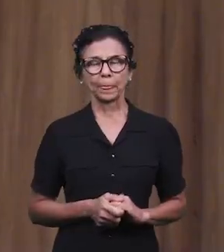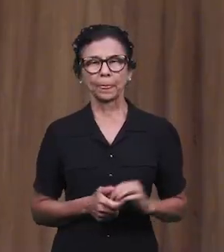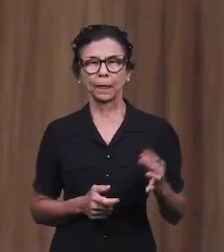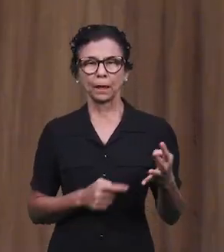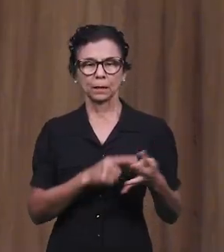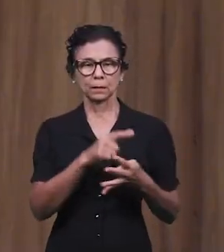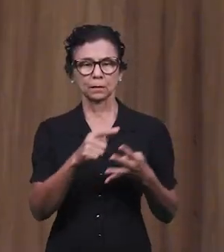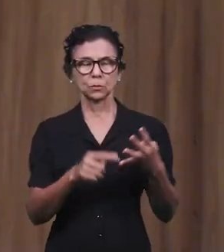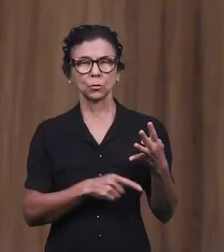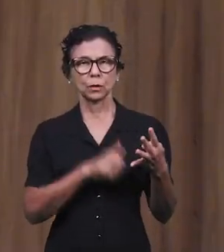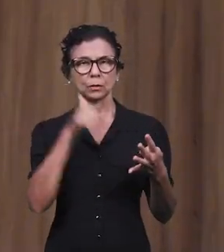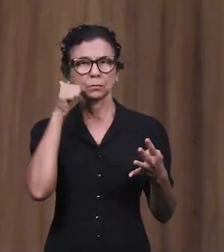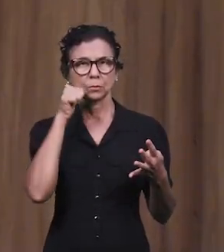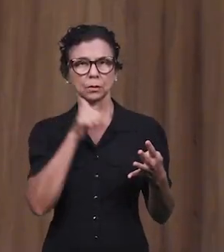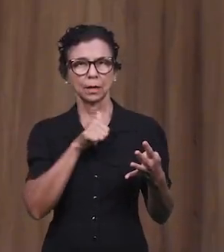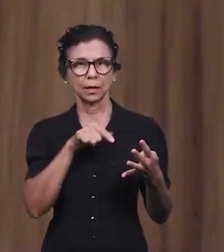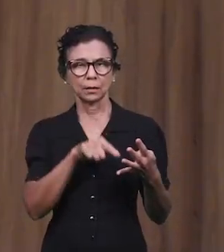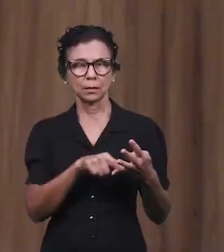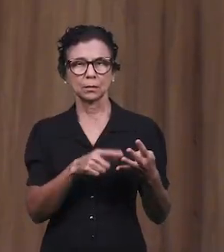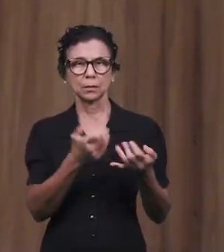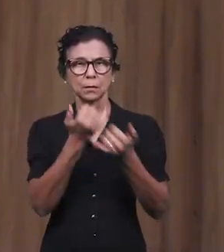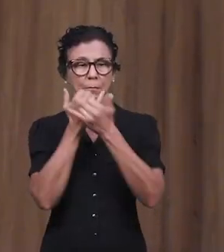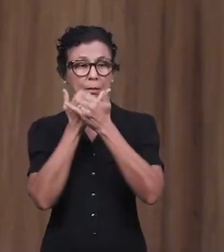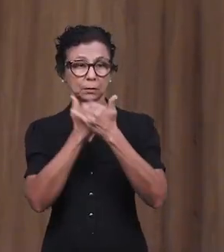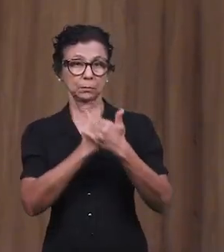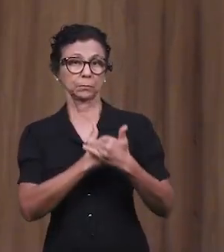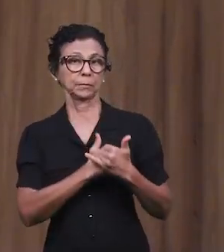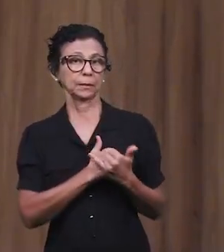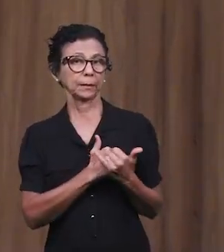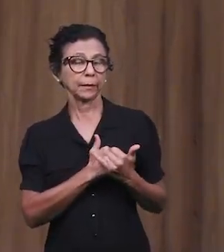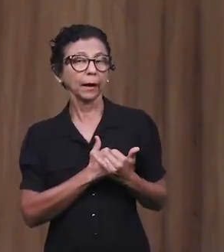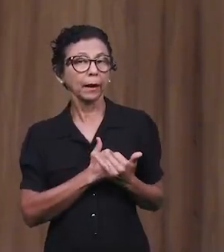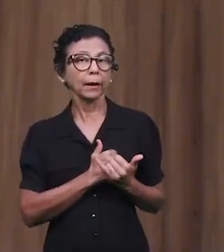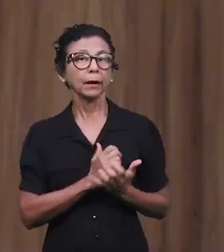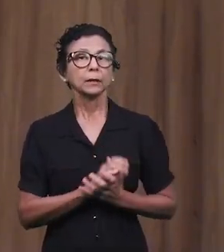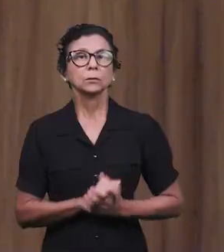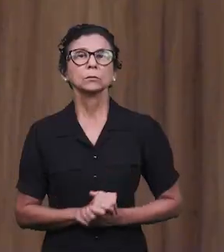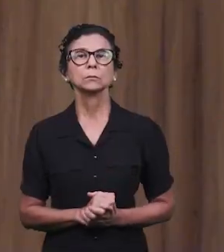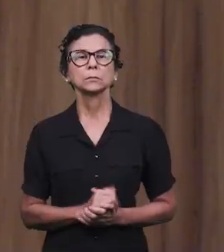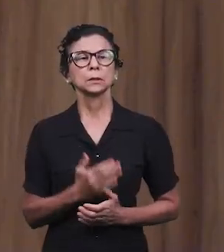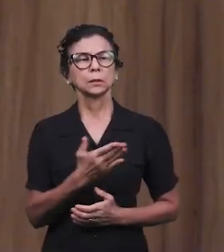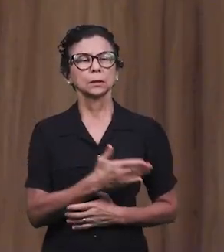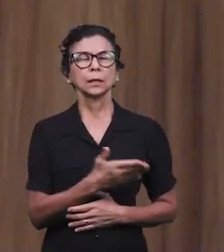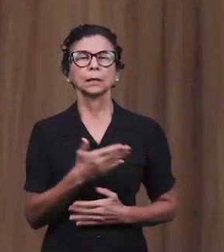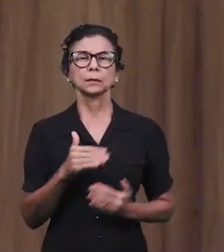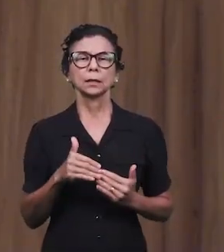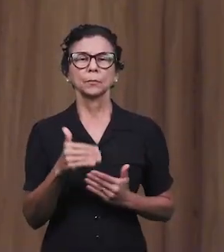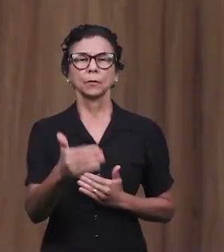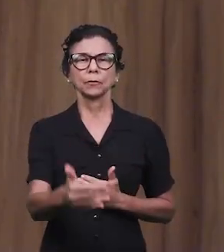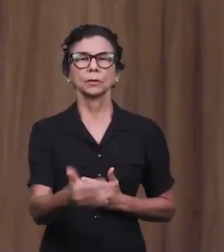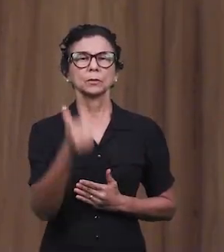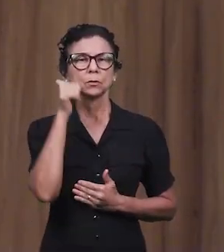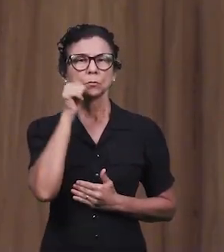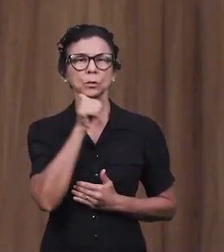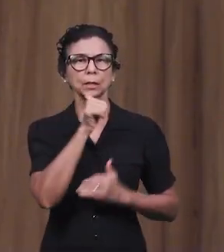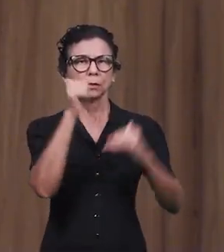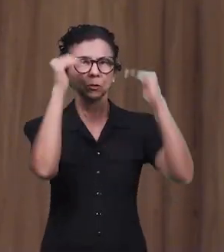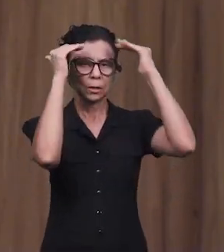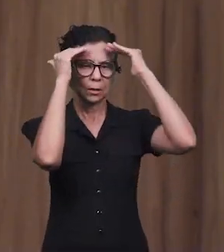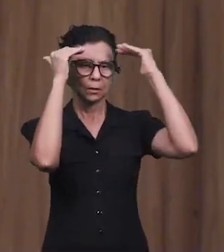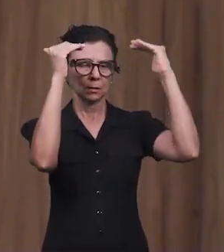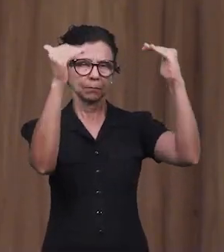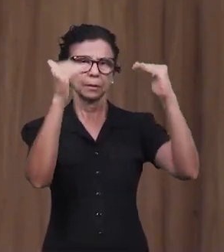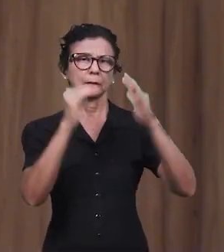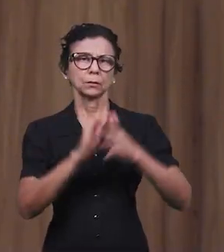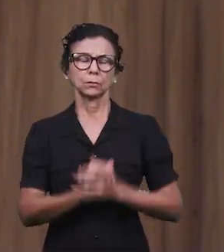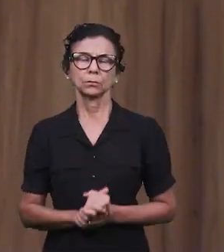lavando-as, né, essas dos pecados e dando a disposição de honra. Assim o Senhor